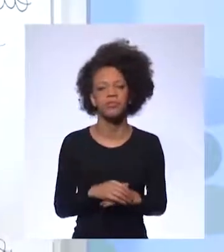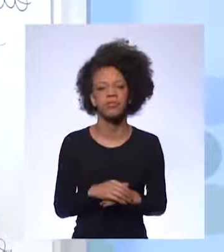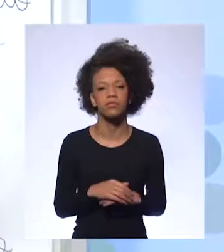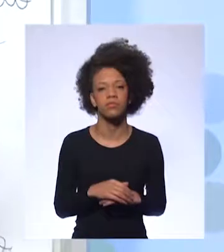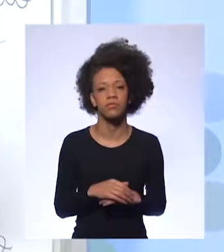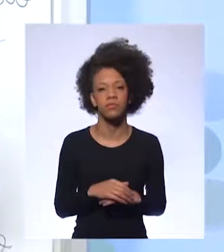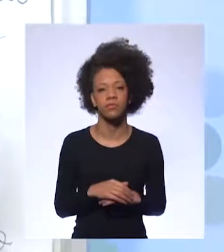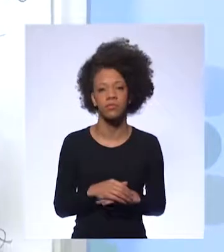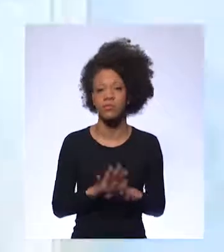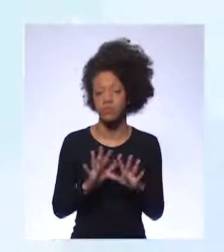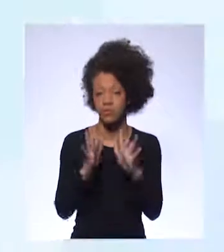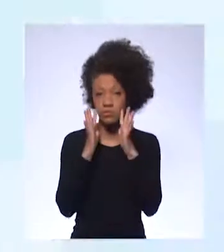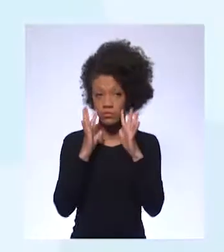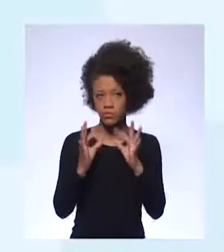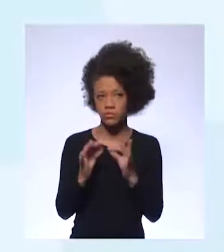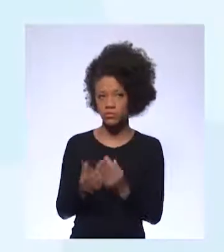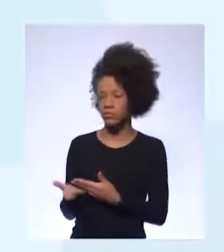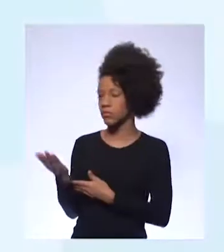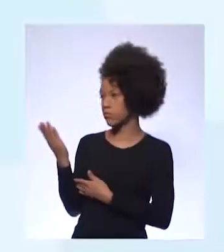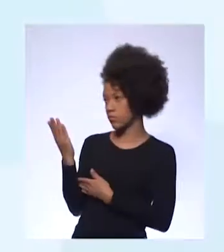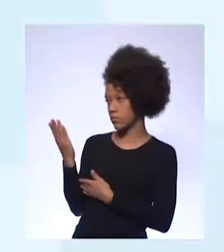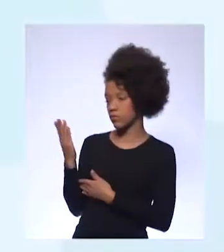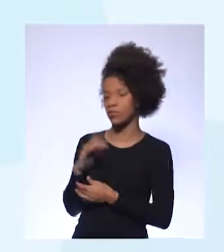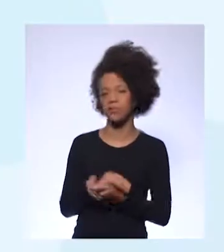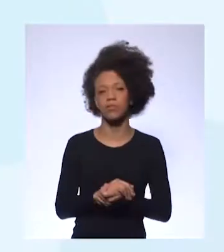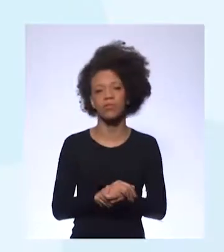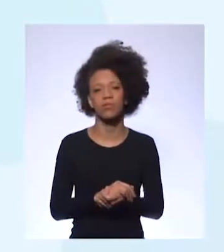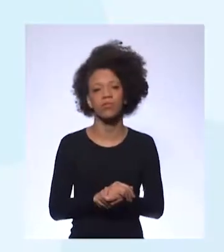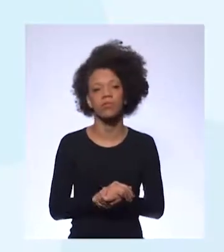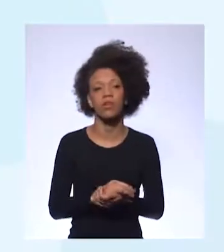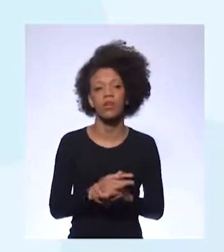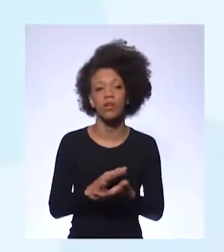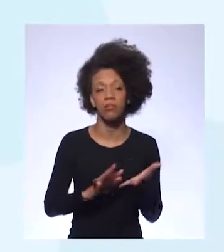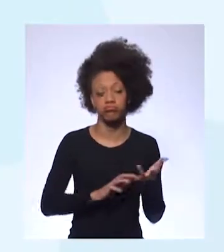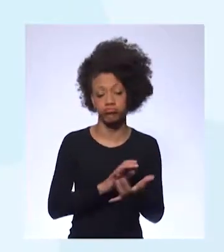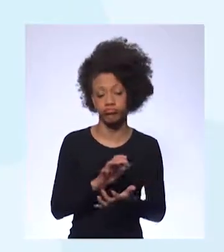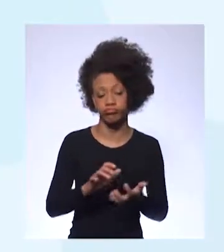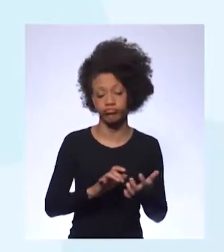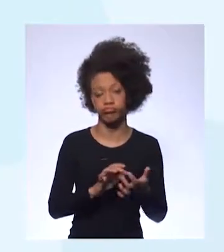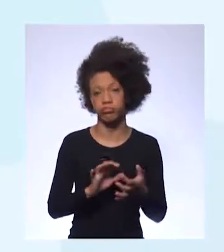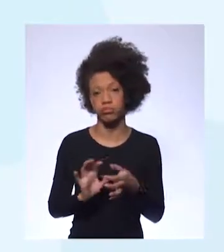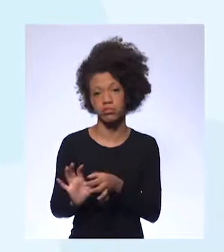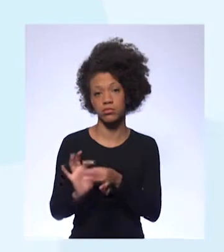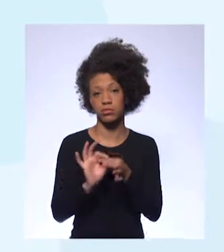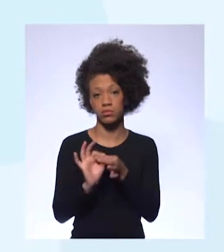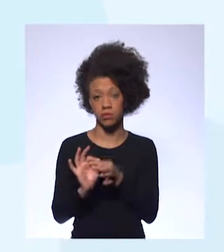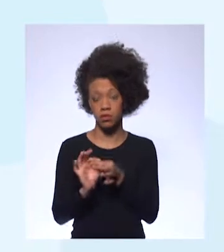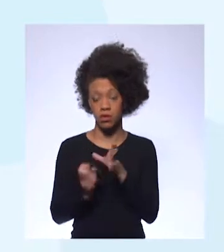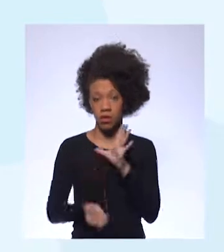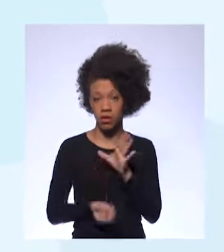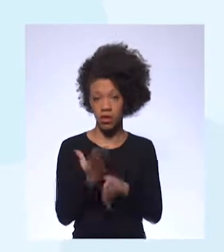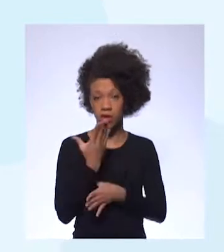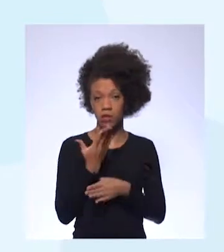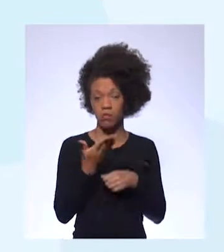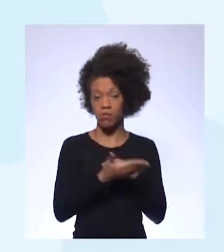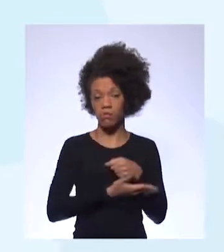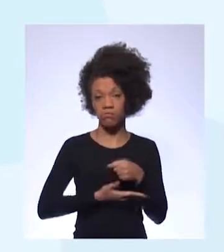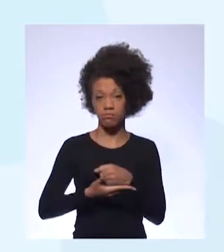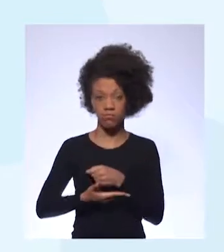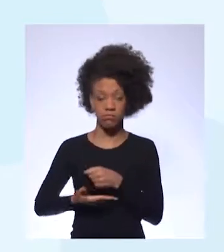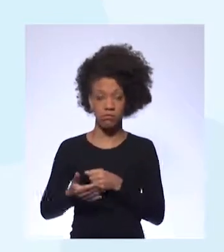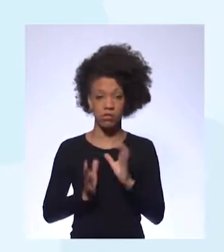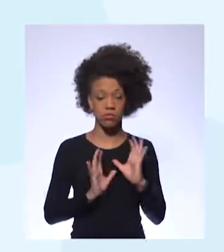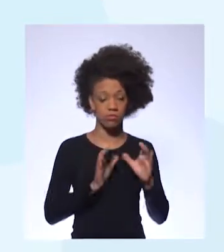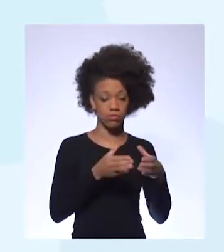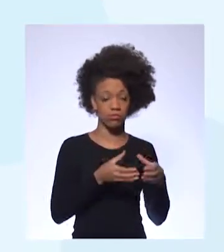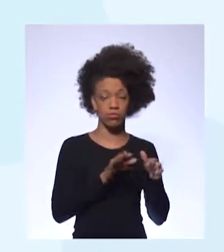para vocês olha só sexto ano dá uma olhadinha entre conflitos e alianças fundaram-se as bases da sociedade